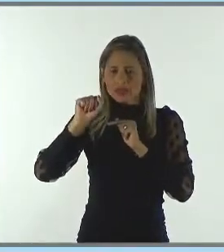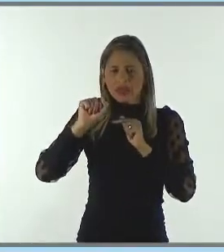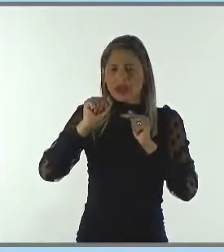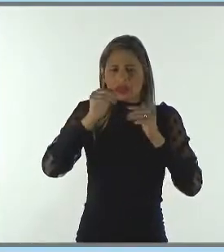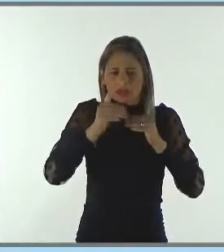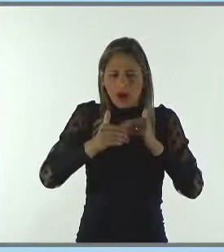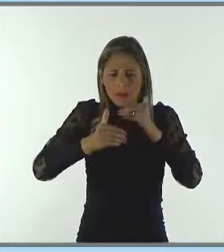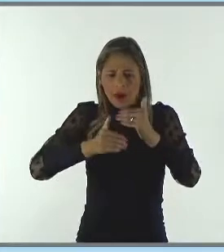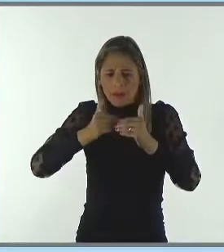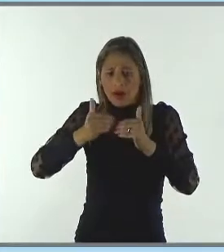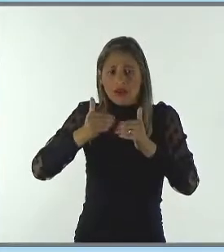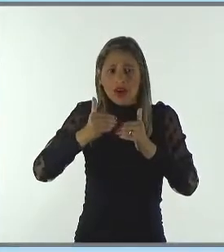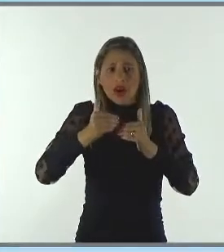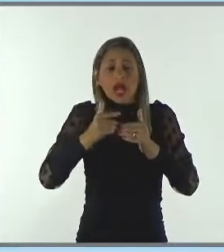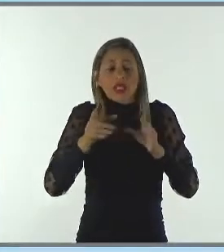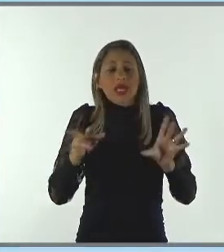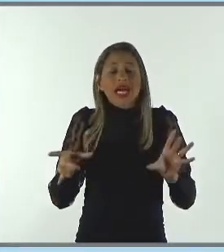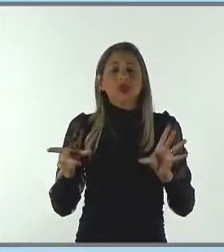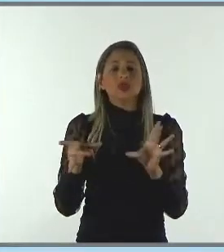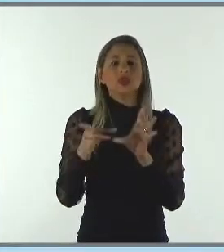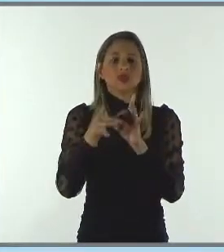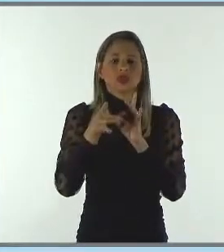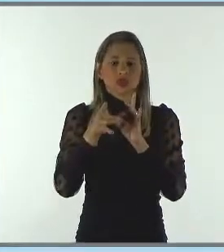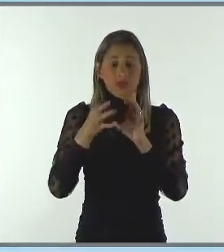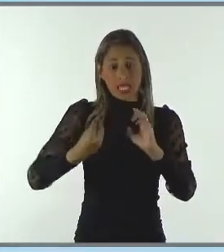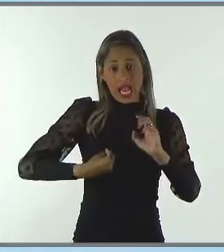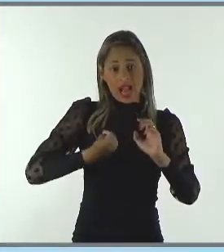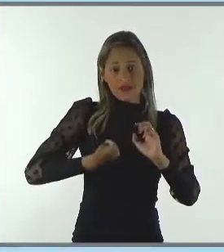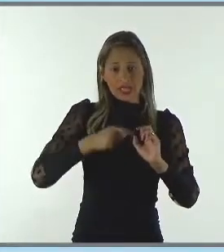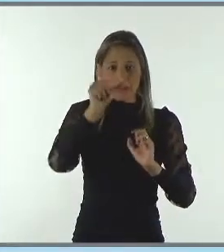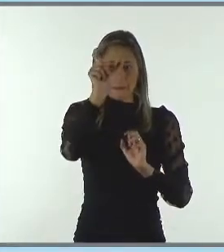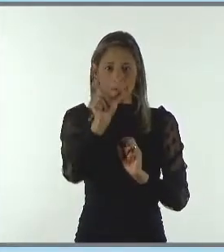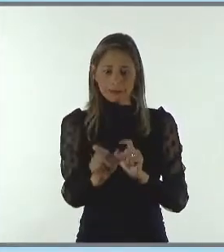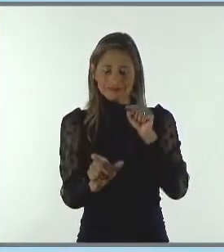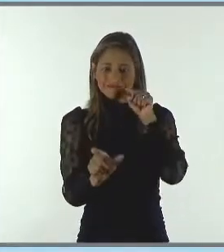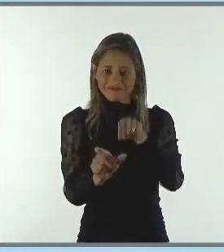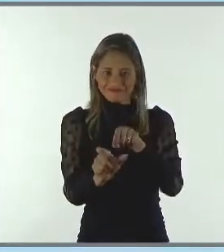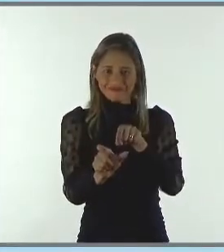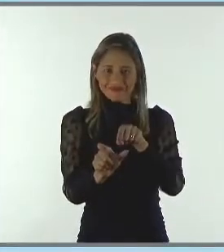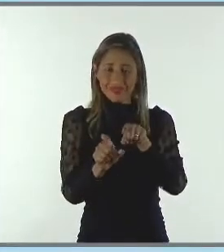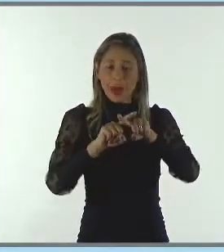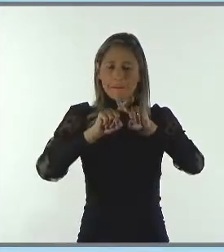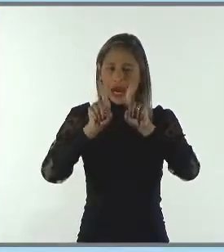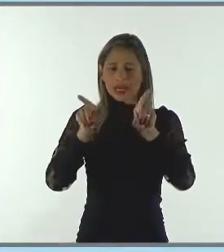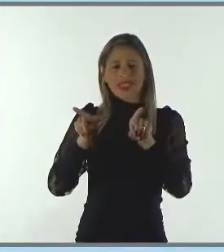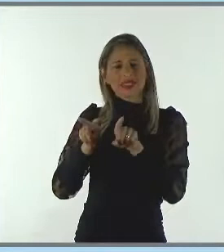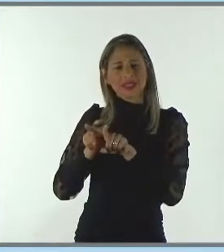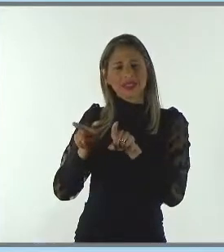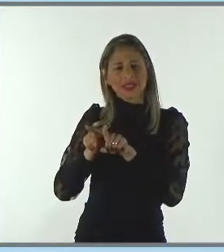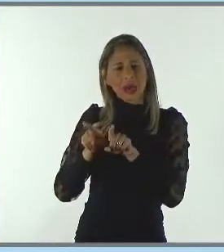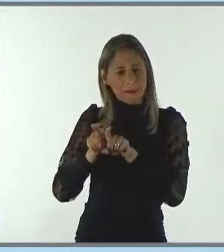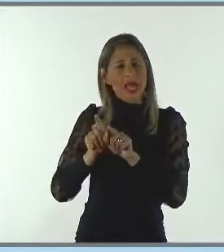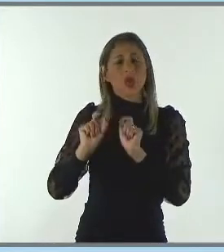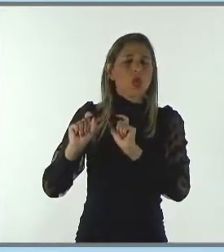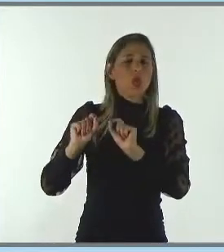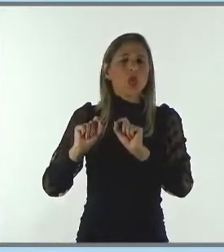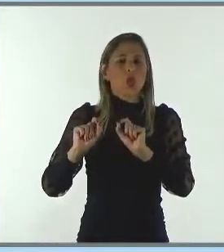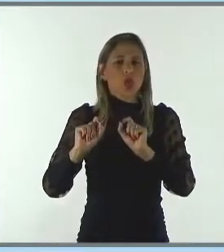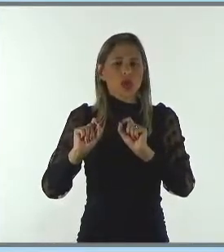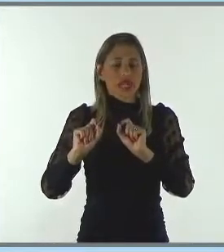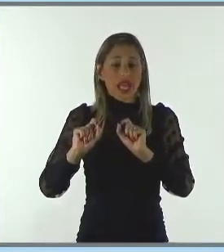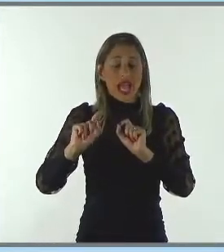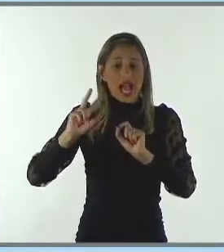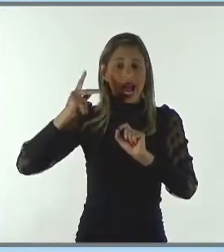estão ligados intimamente à vida pessoal da Maria Mazzarello, mas também, de modo substancial, à